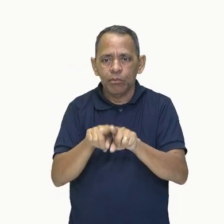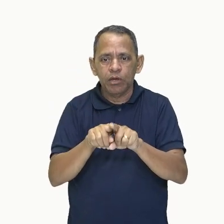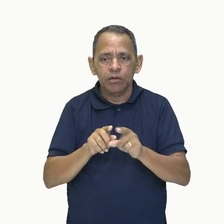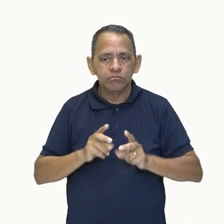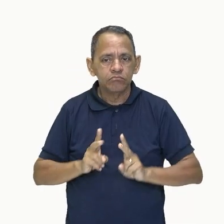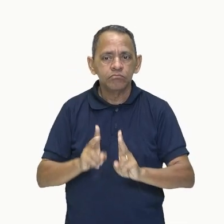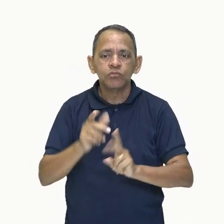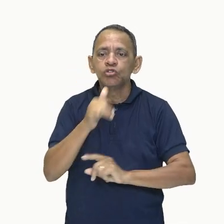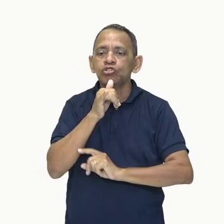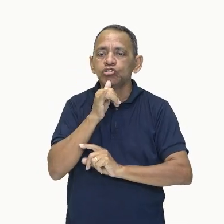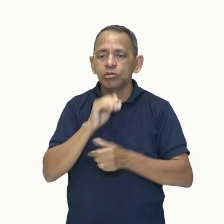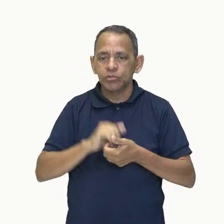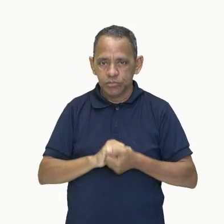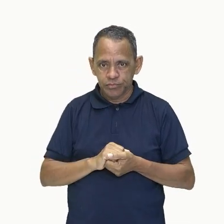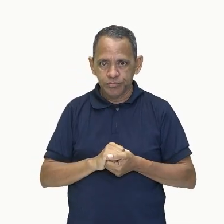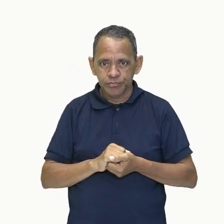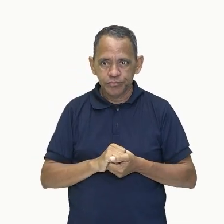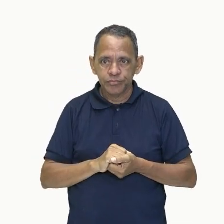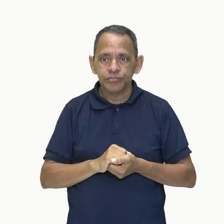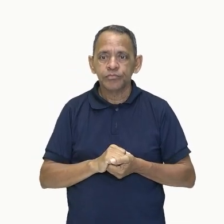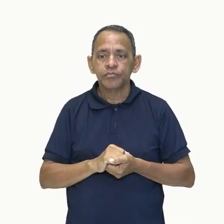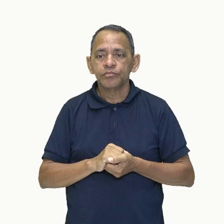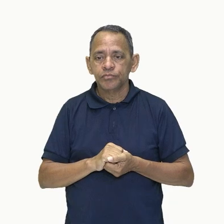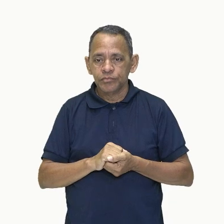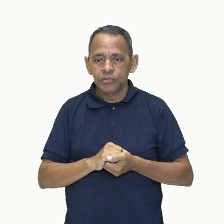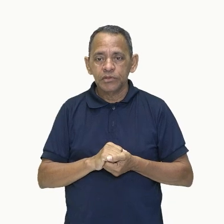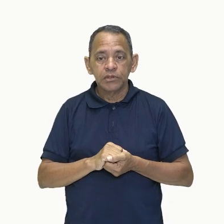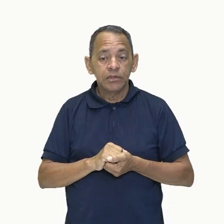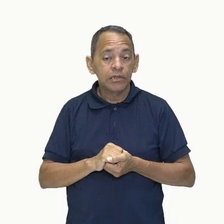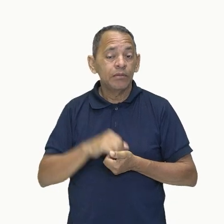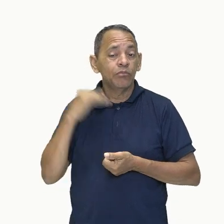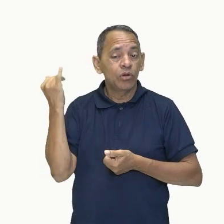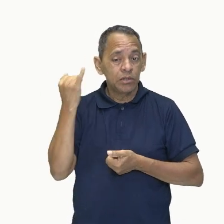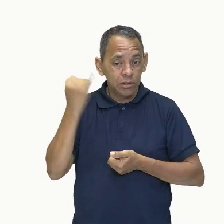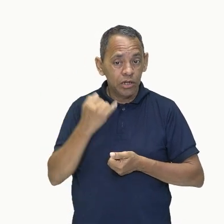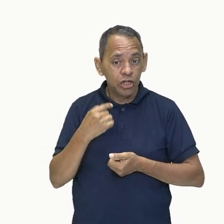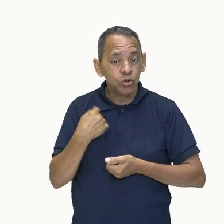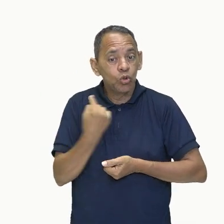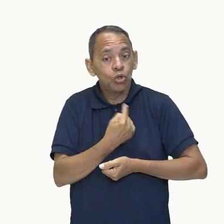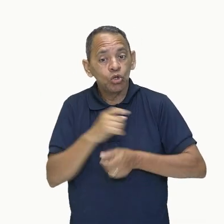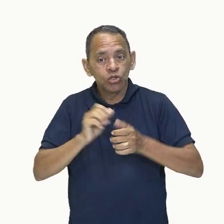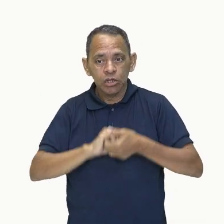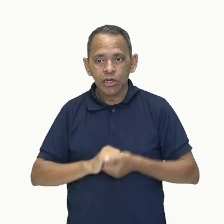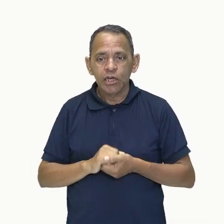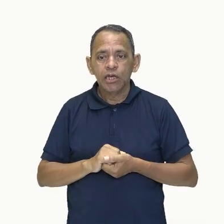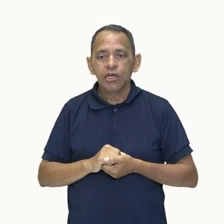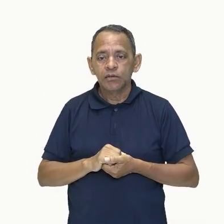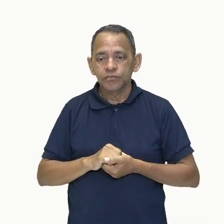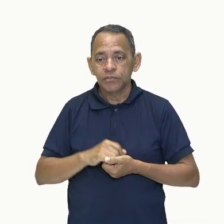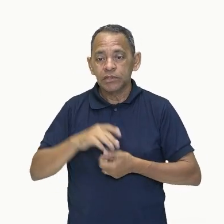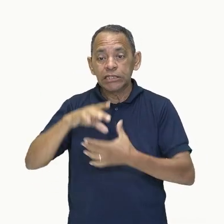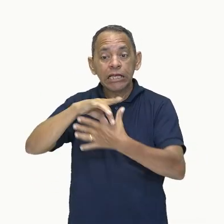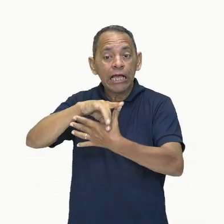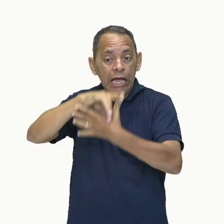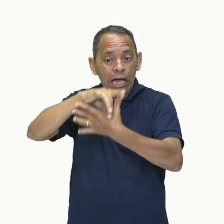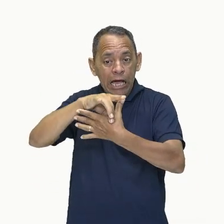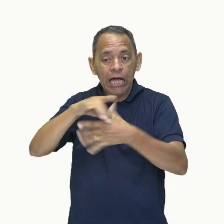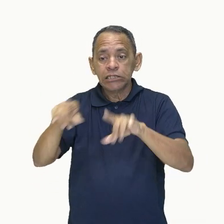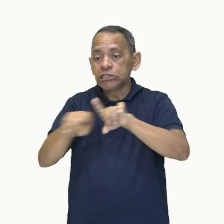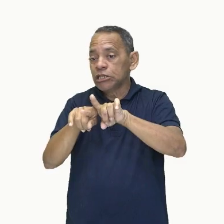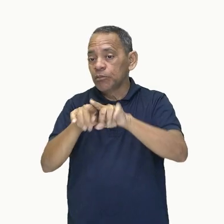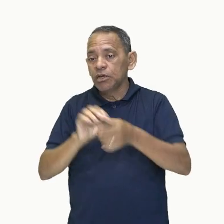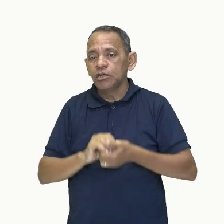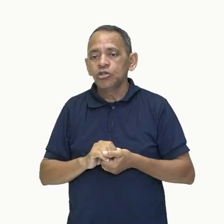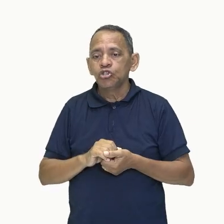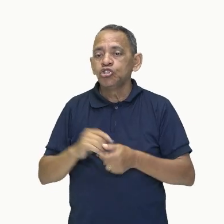posso dar da pepsina é que ela é essencial para a digestão de carnes e outras fontes de proteína, tá?